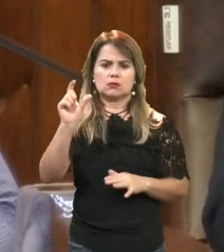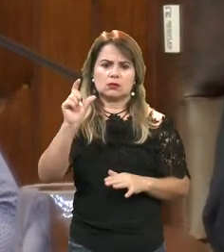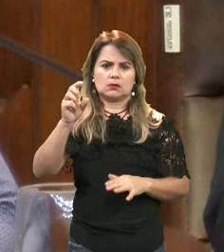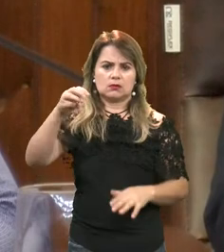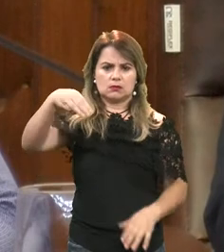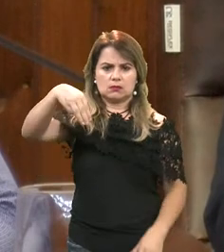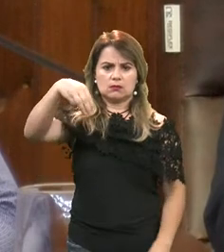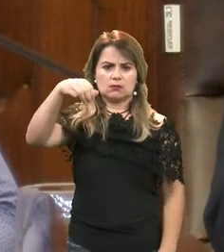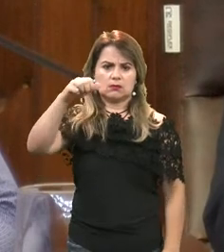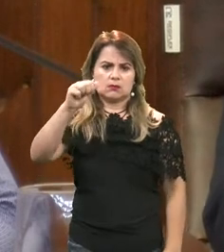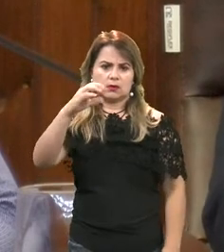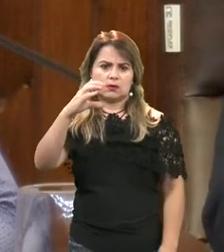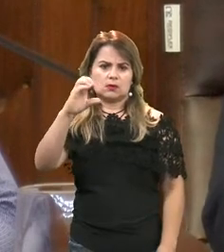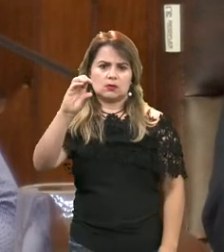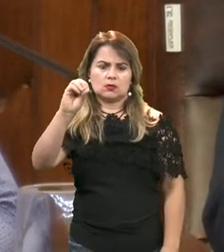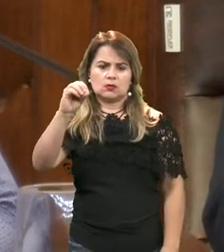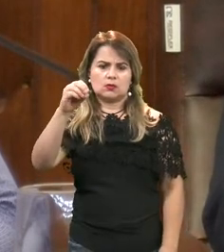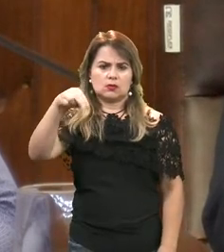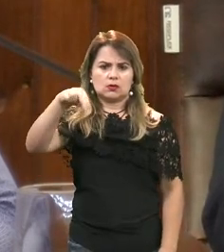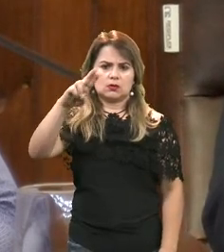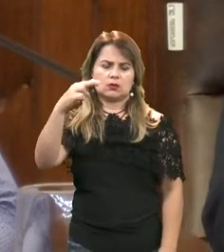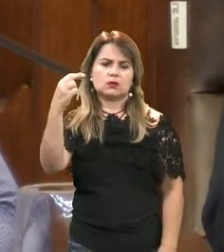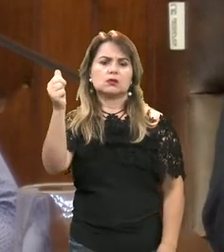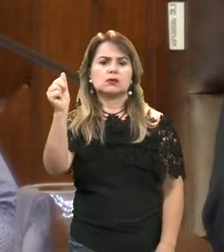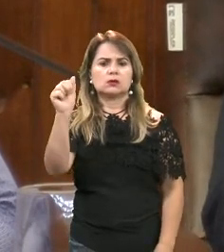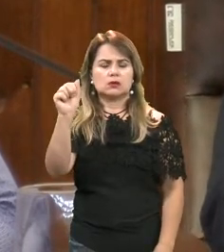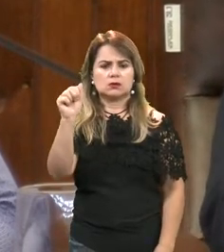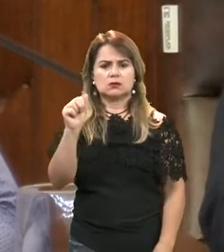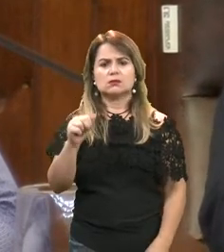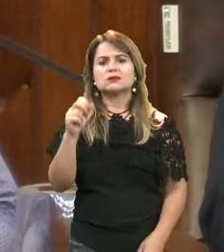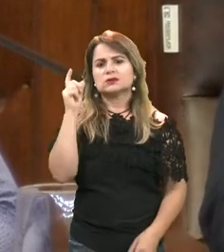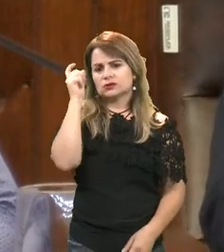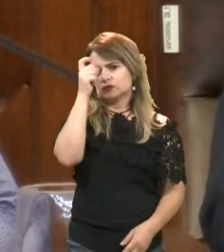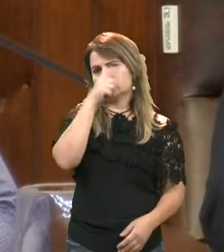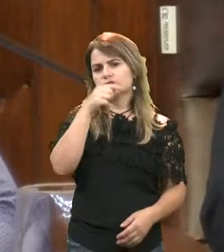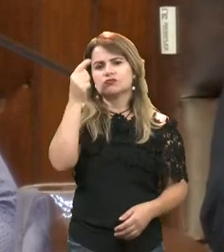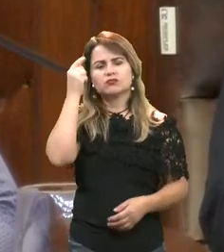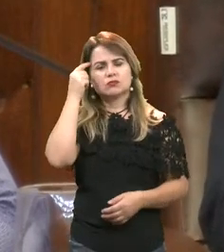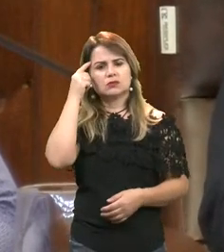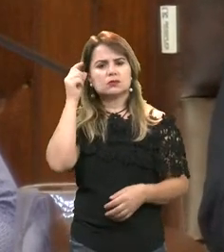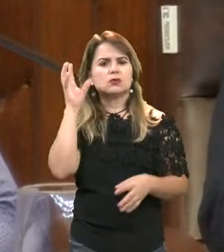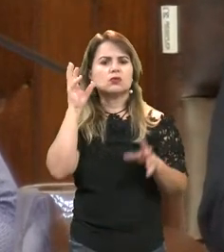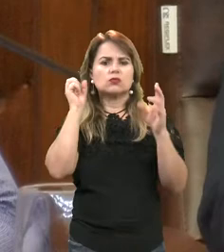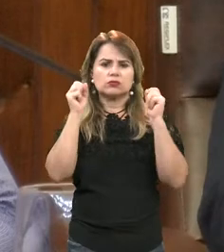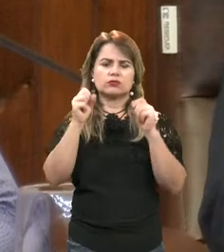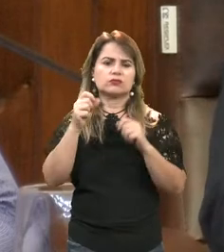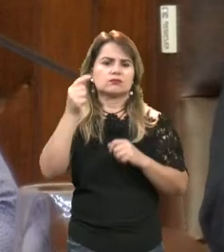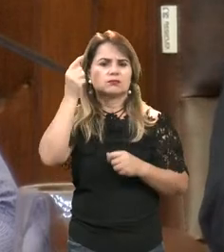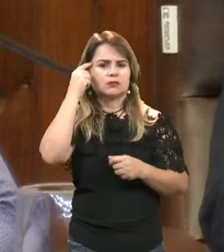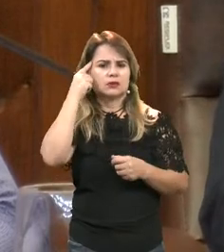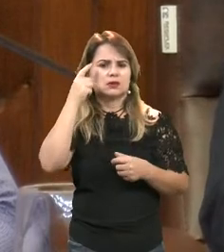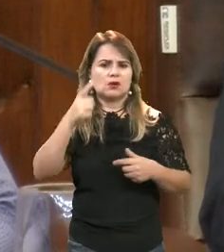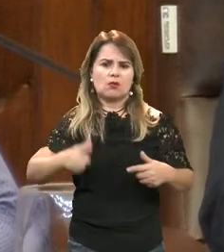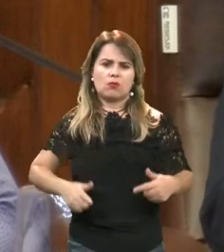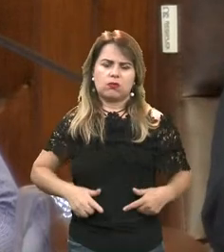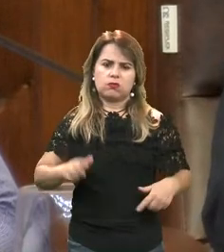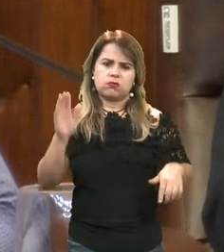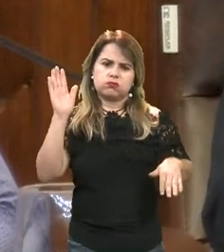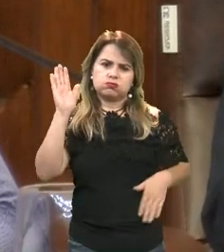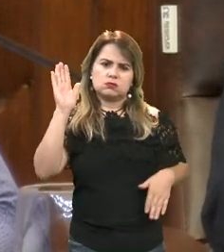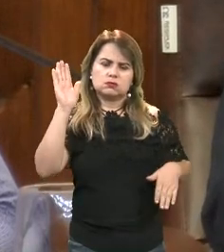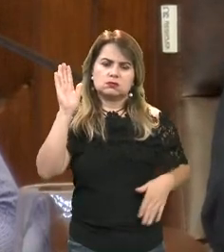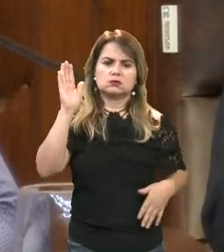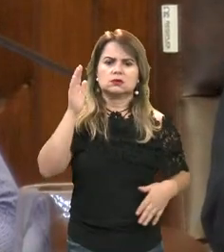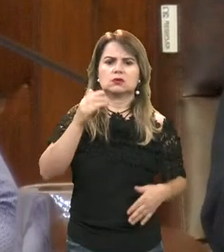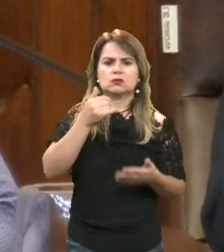aos nossos ouvidos, pois sempre associamos ao tráfico de drogas, à violência, ao descontrole ou